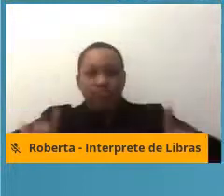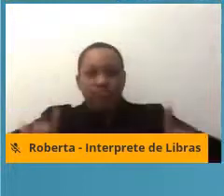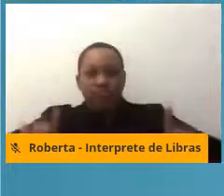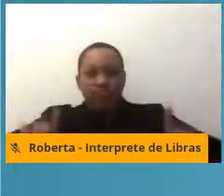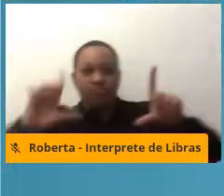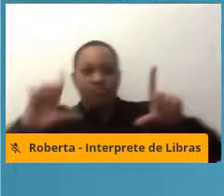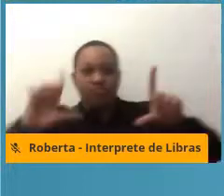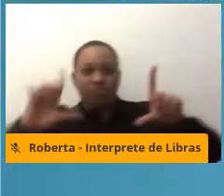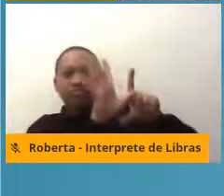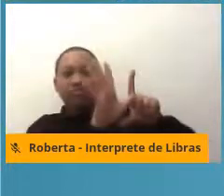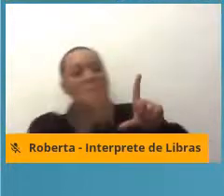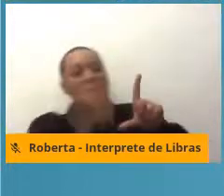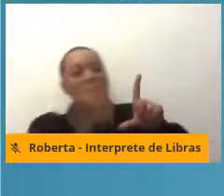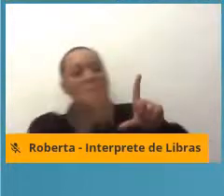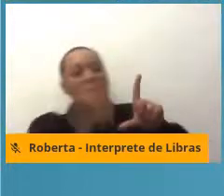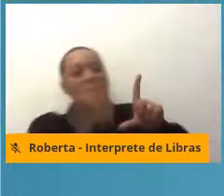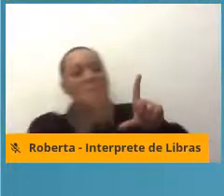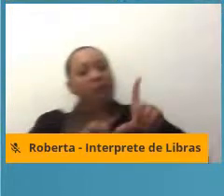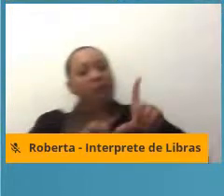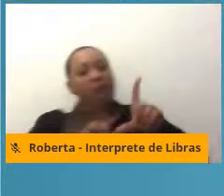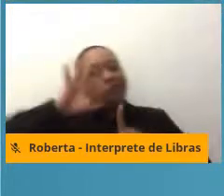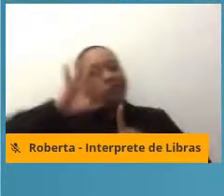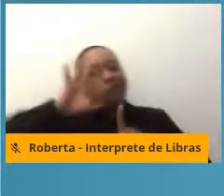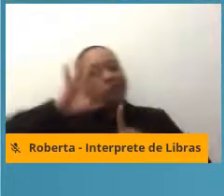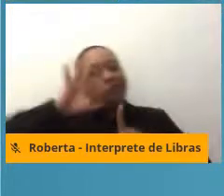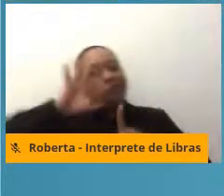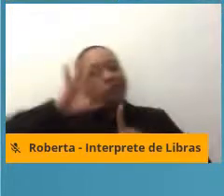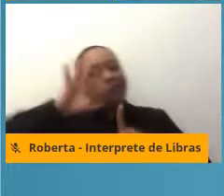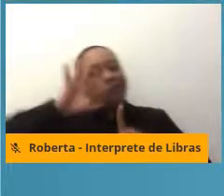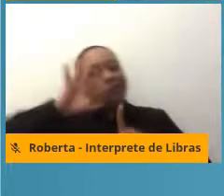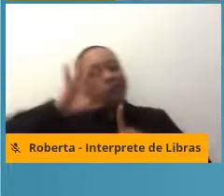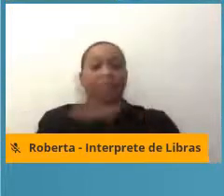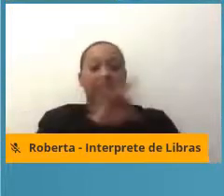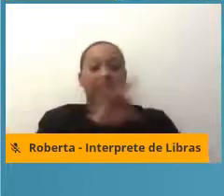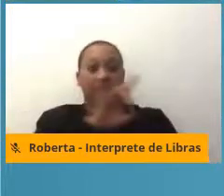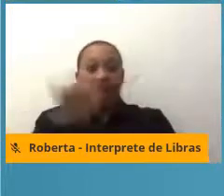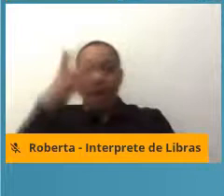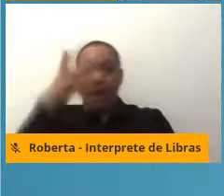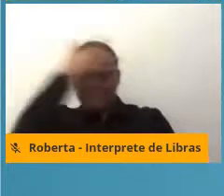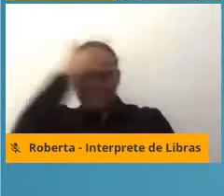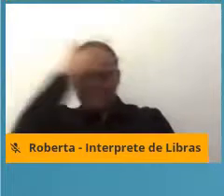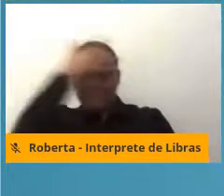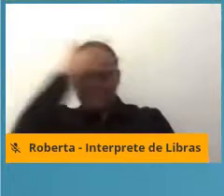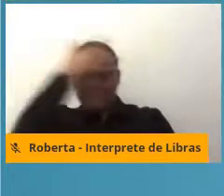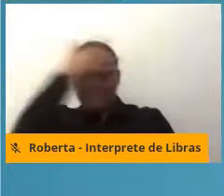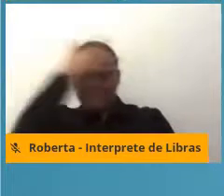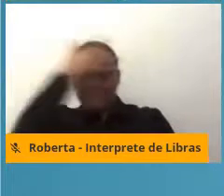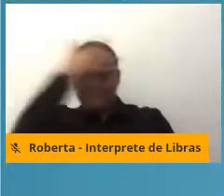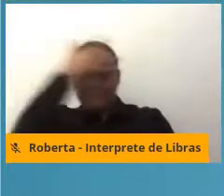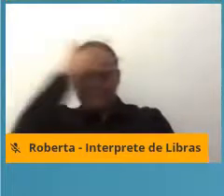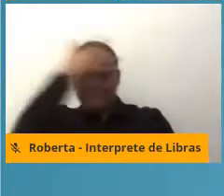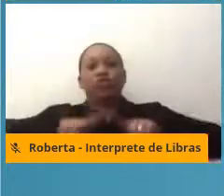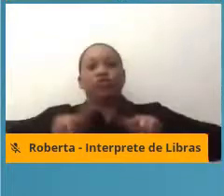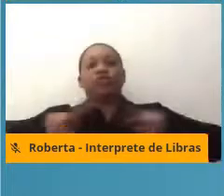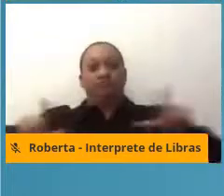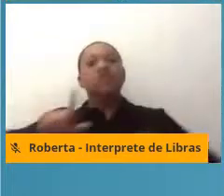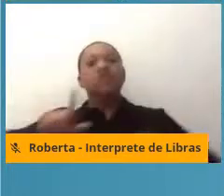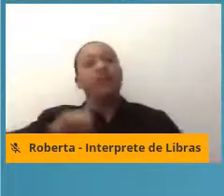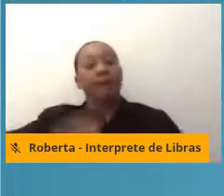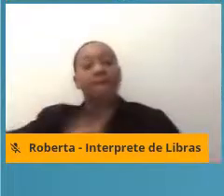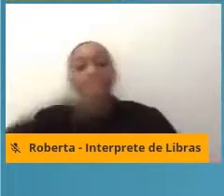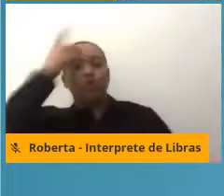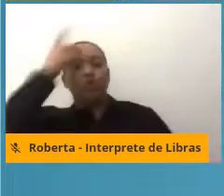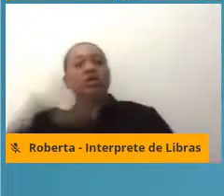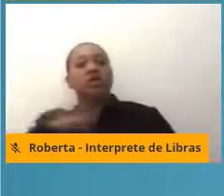maneira diferente. Tem pessoas que começam a ter o IgM aparecendo mais rapidamente. Tem outras pessoas que demoram para o